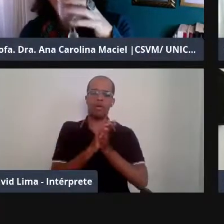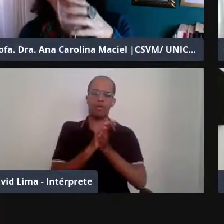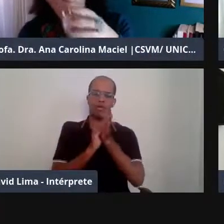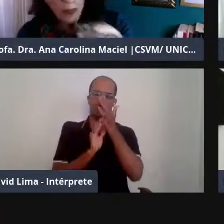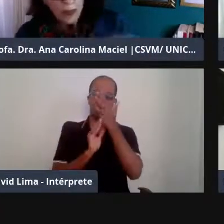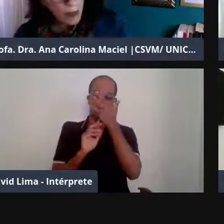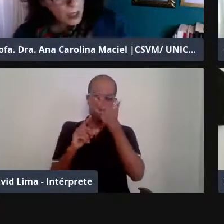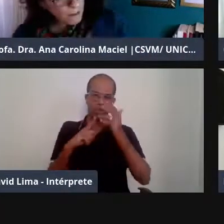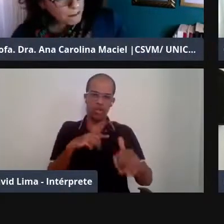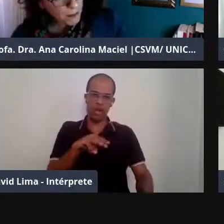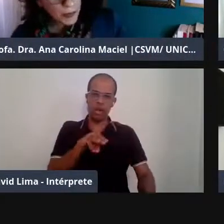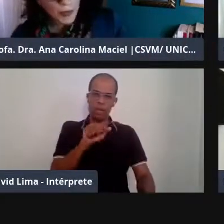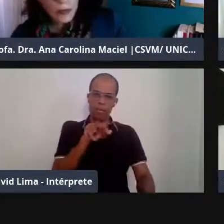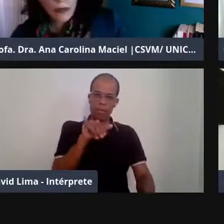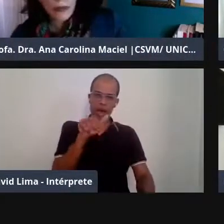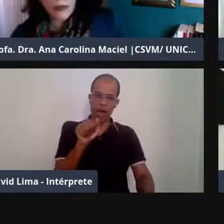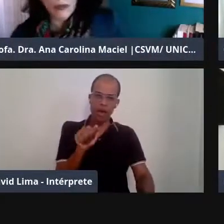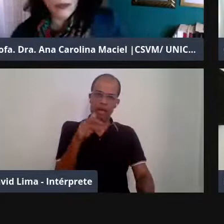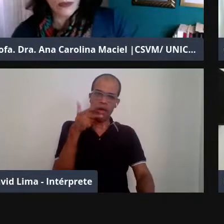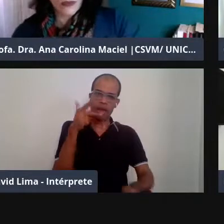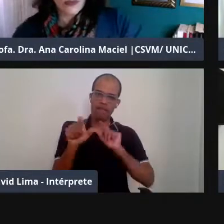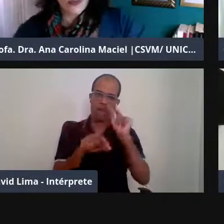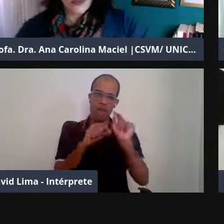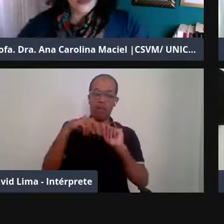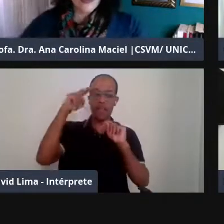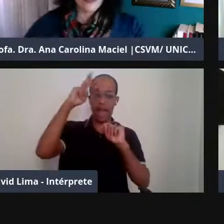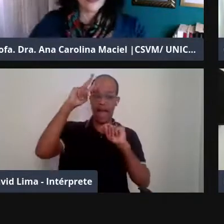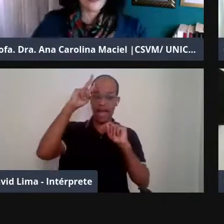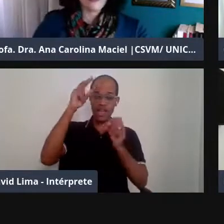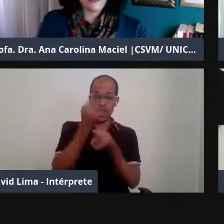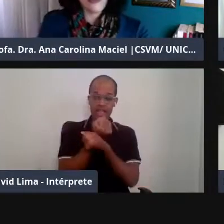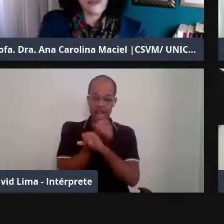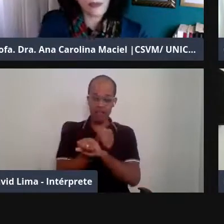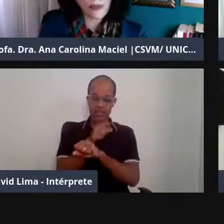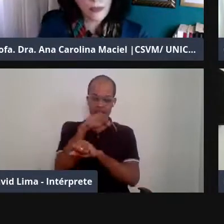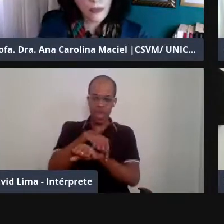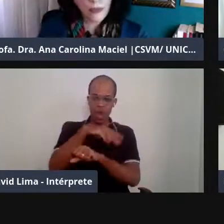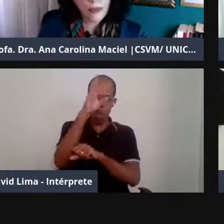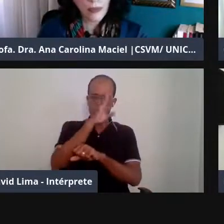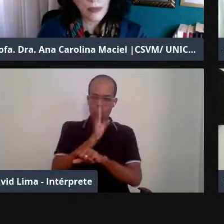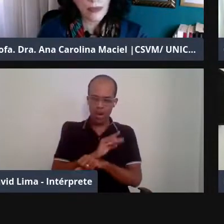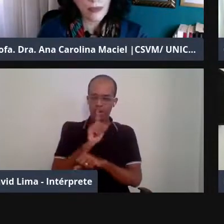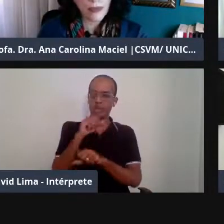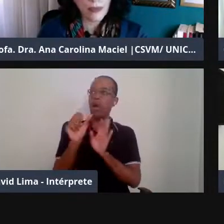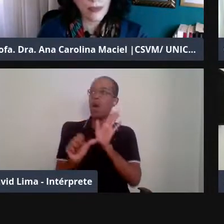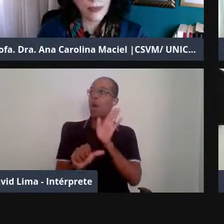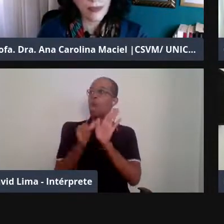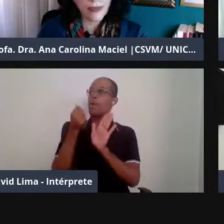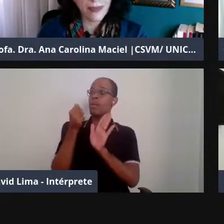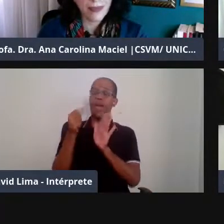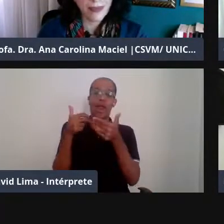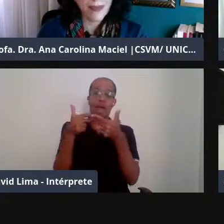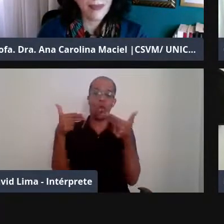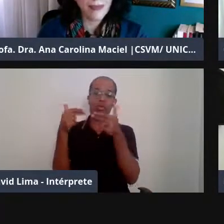Maria Salles, ela diz, a história da escravidão no Brasil é um dos primeiros processos migratórios onde